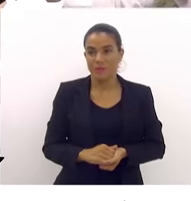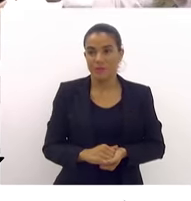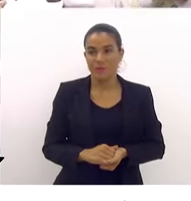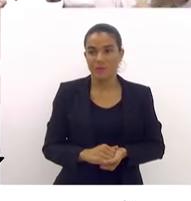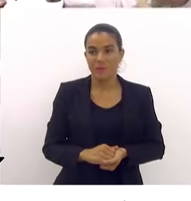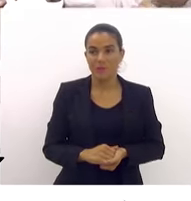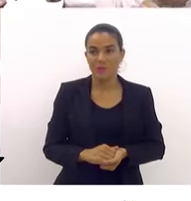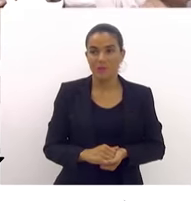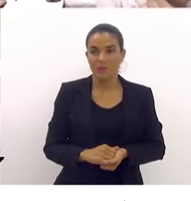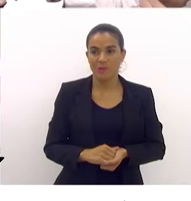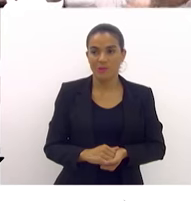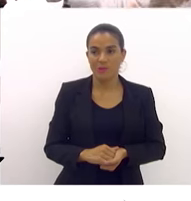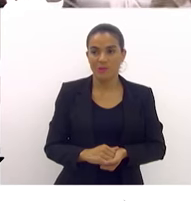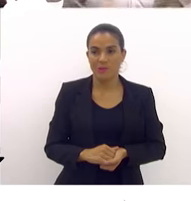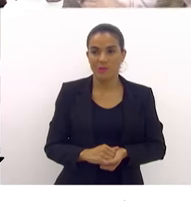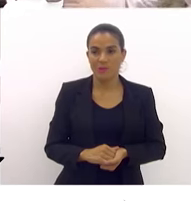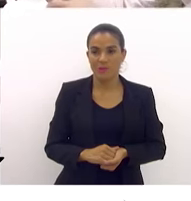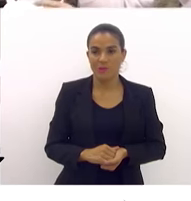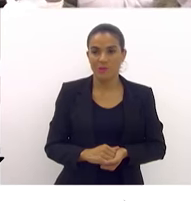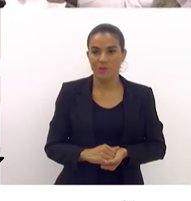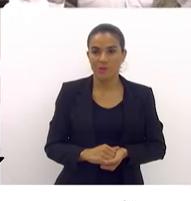Presente, depois estou me escrevendo.